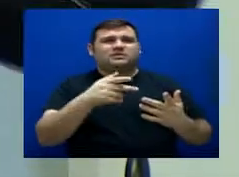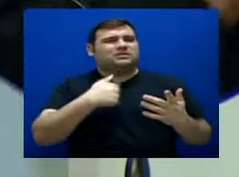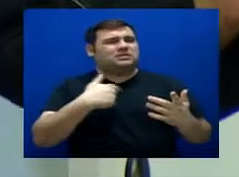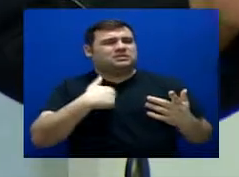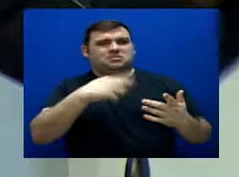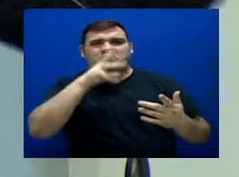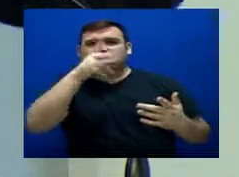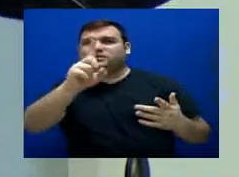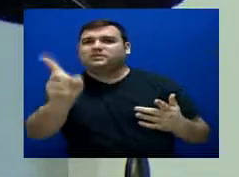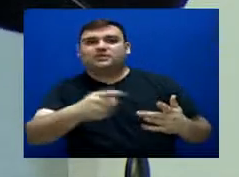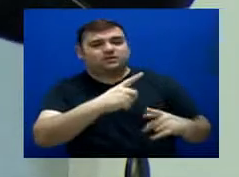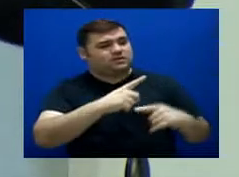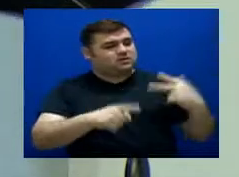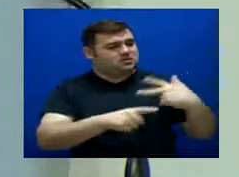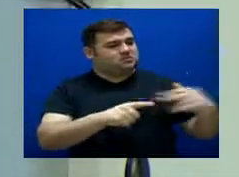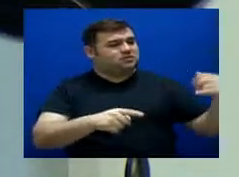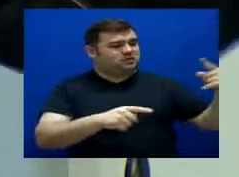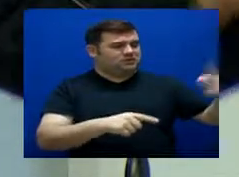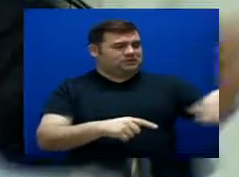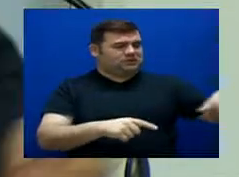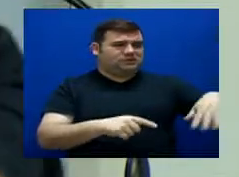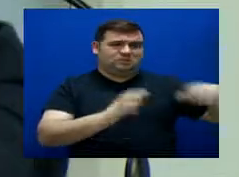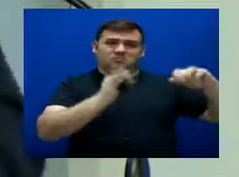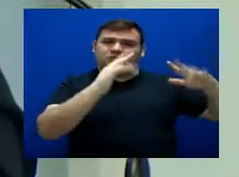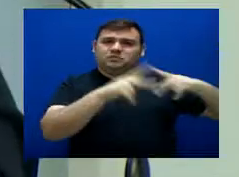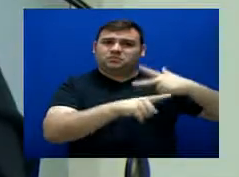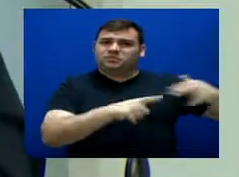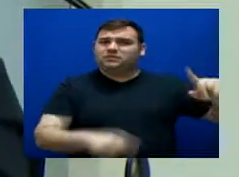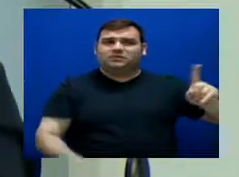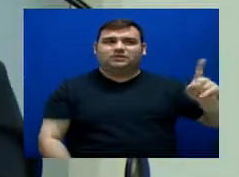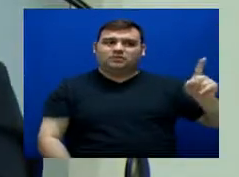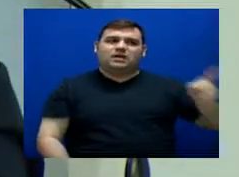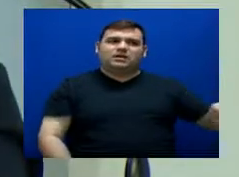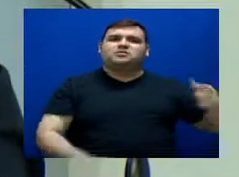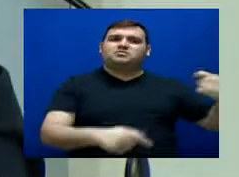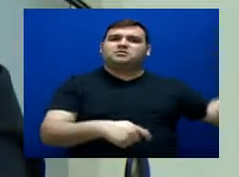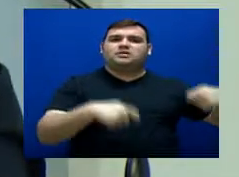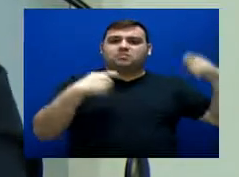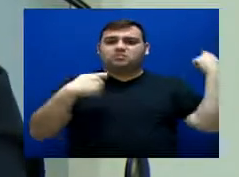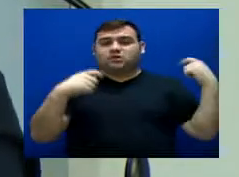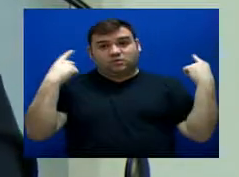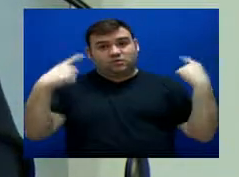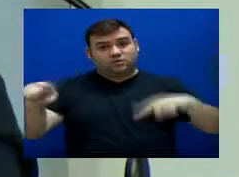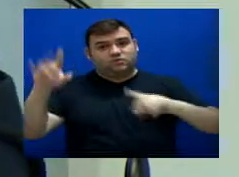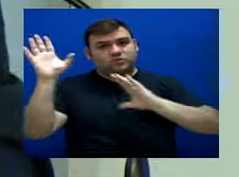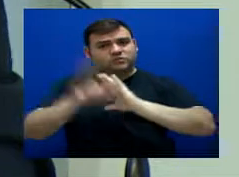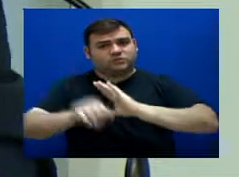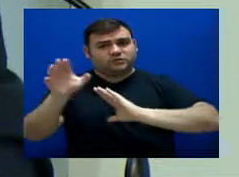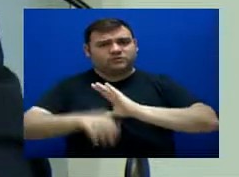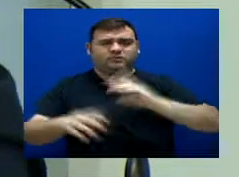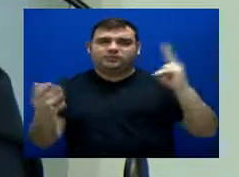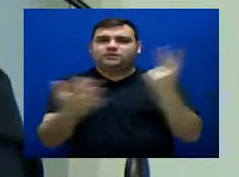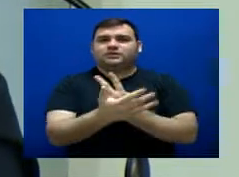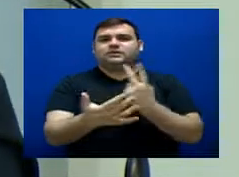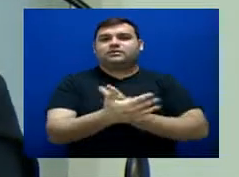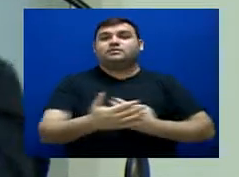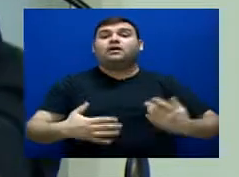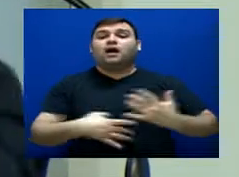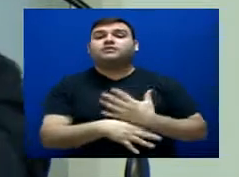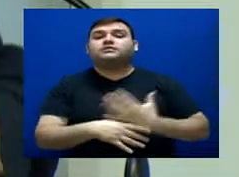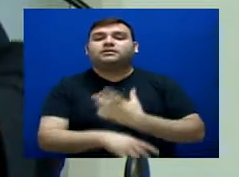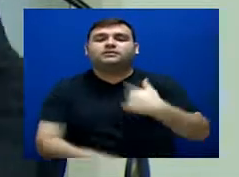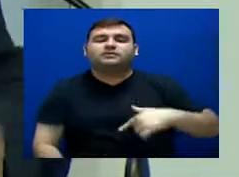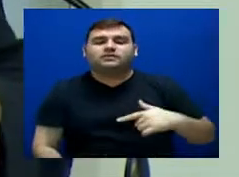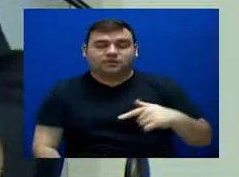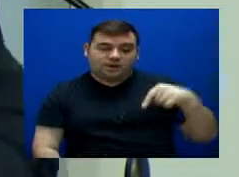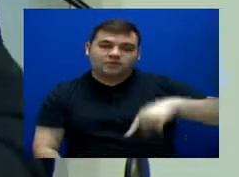não pode vencer a nossas autoridades. E sim, a autoridade tem que impor contra o crime. Uma cidade nós queremos,